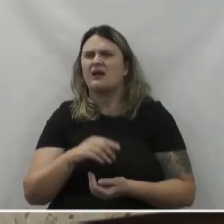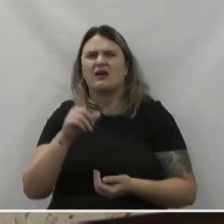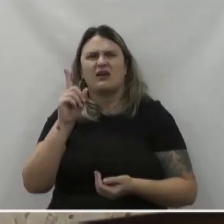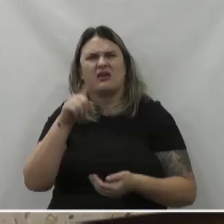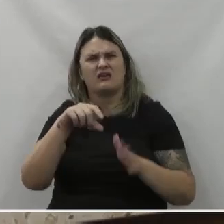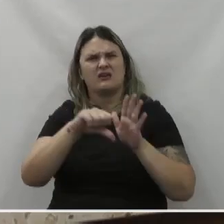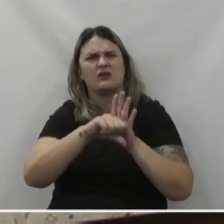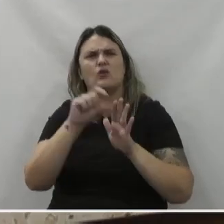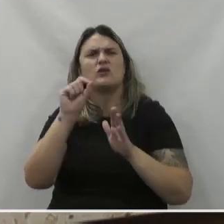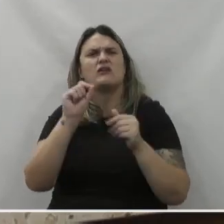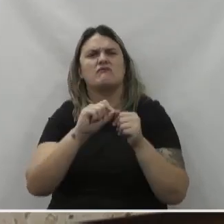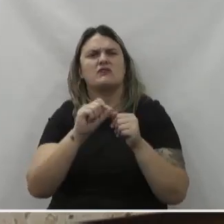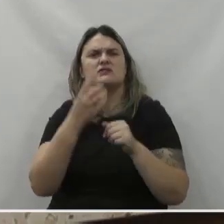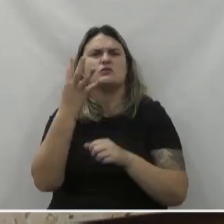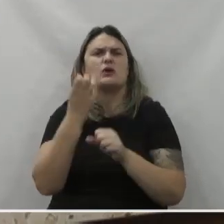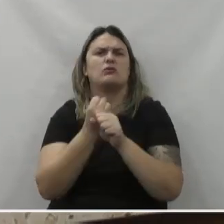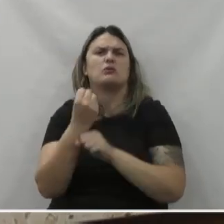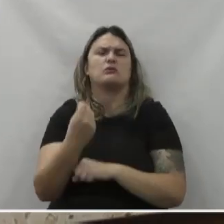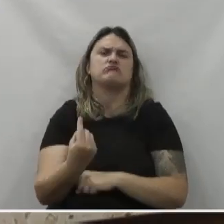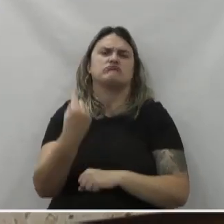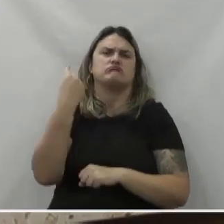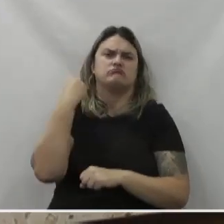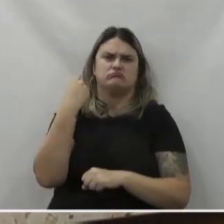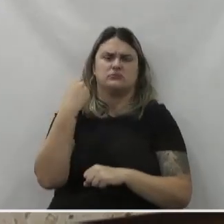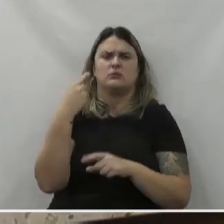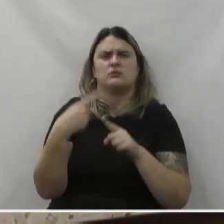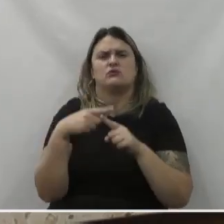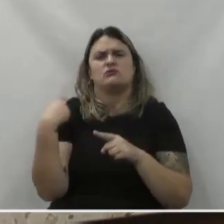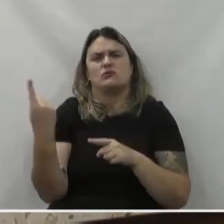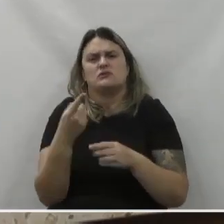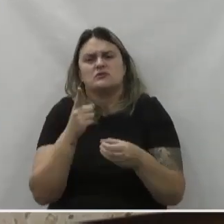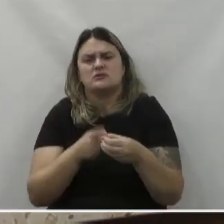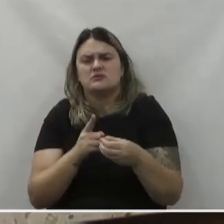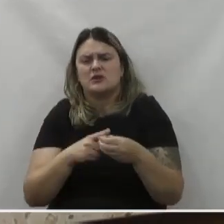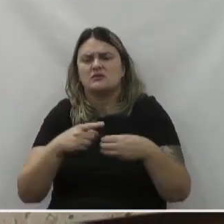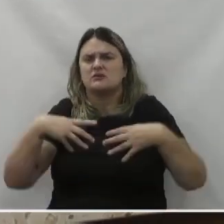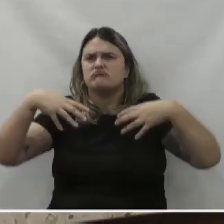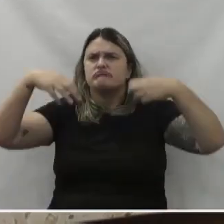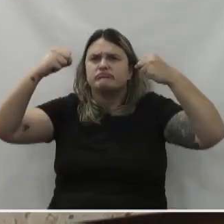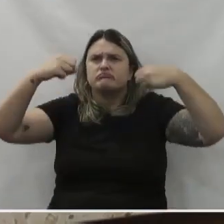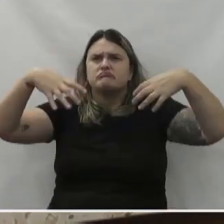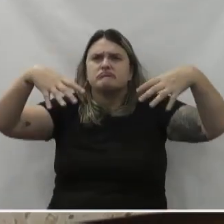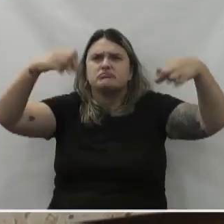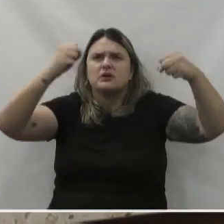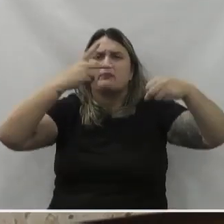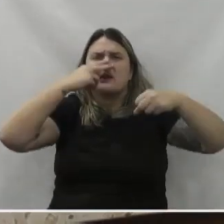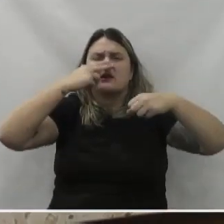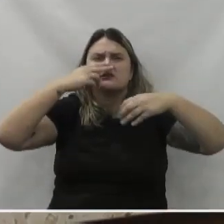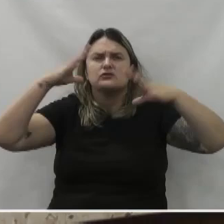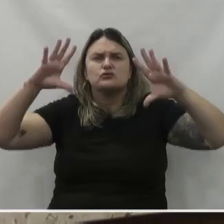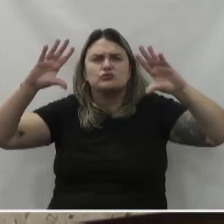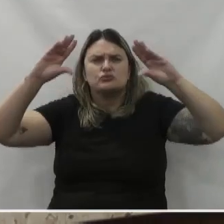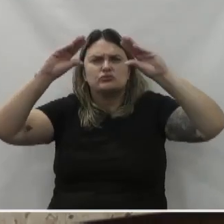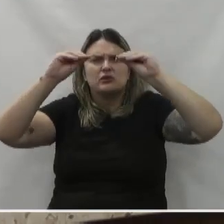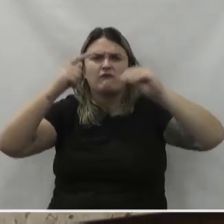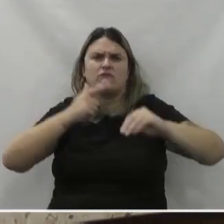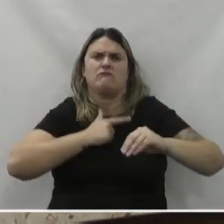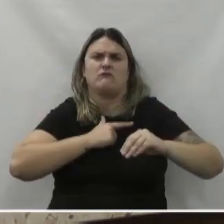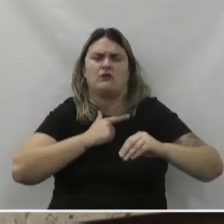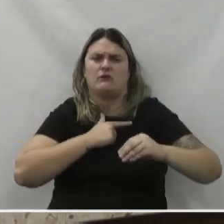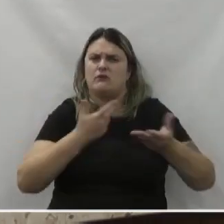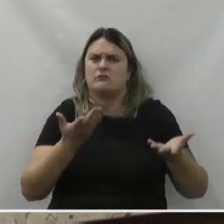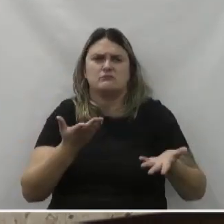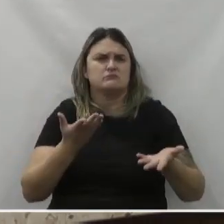que fizeram há 4 anos. A cidade ficar da forma que ficou. Feia,